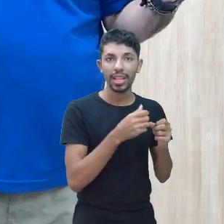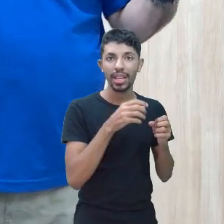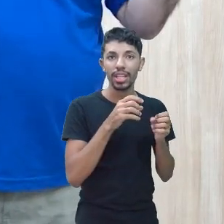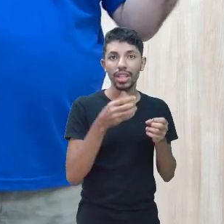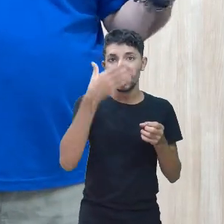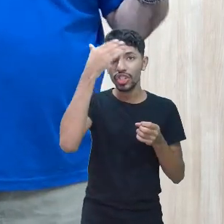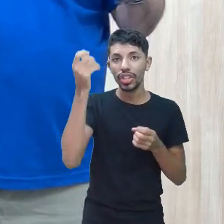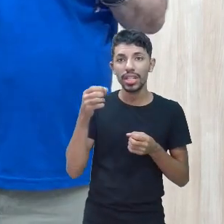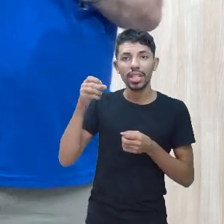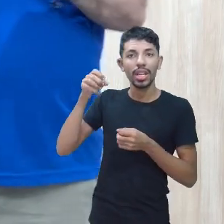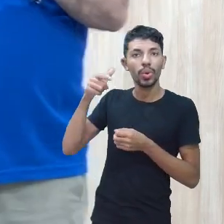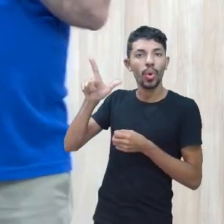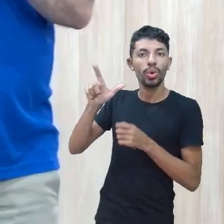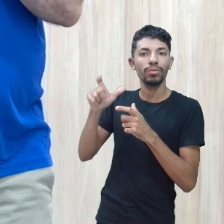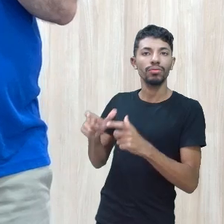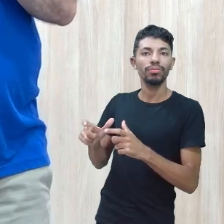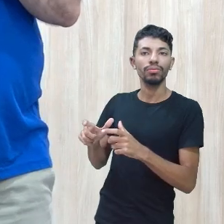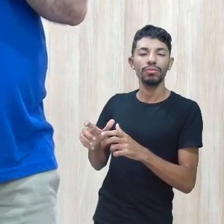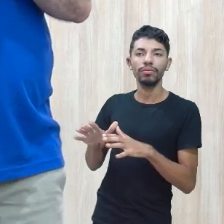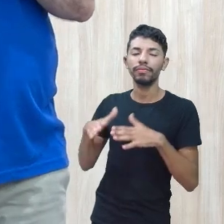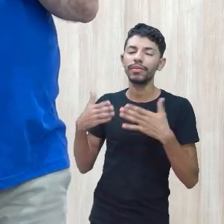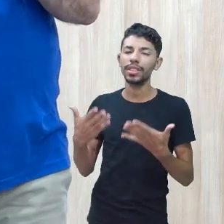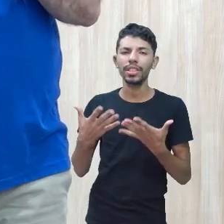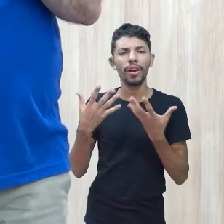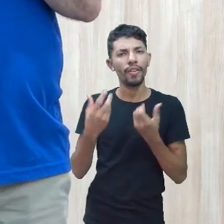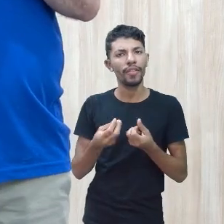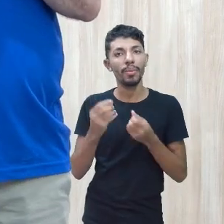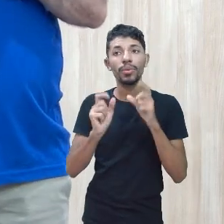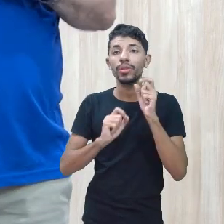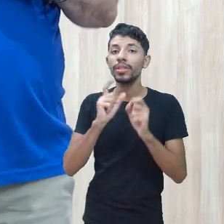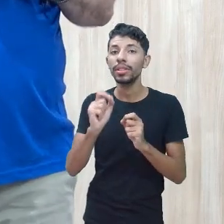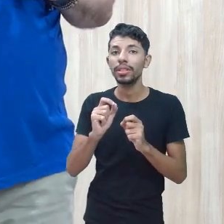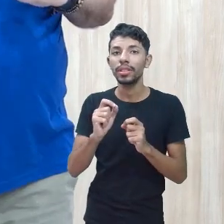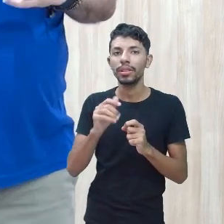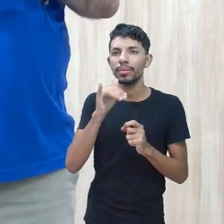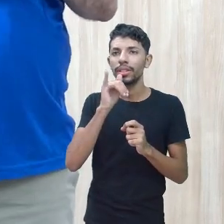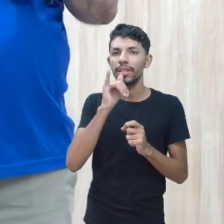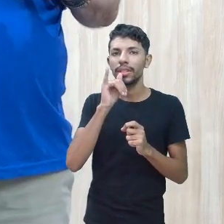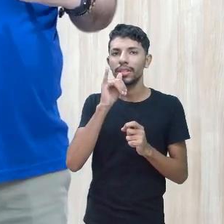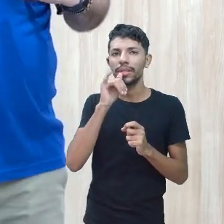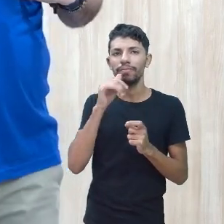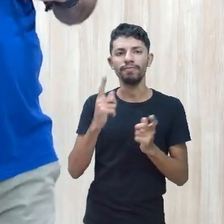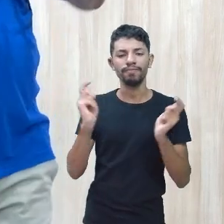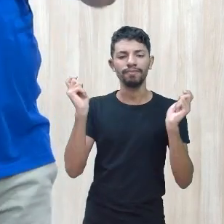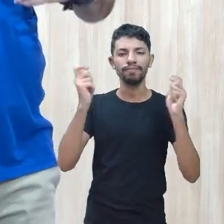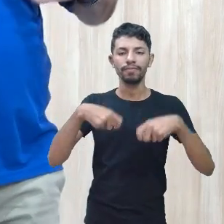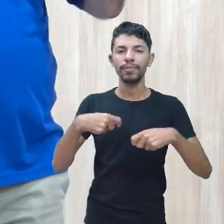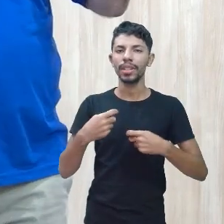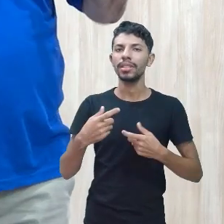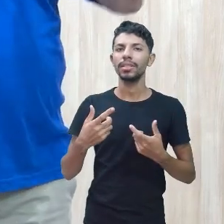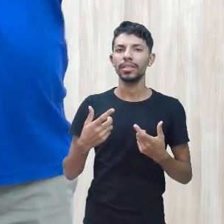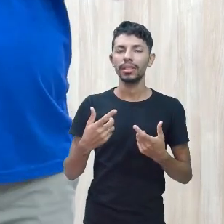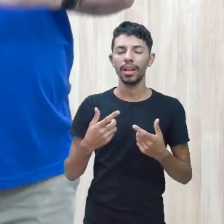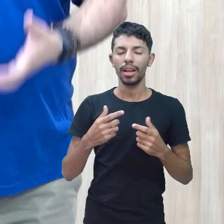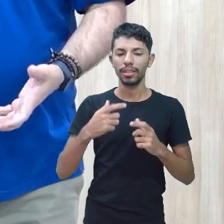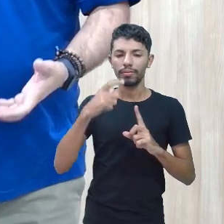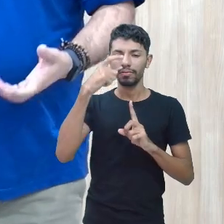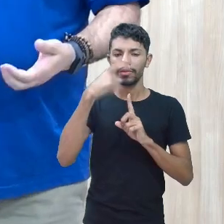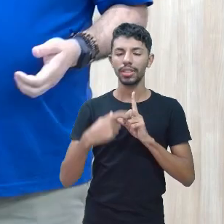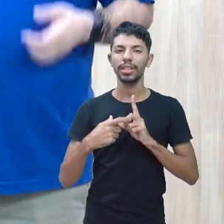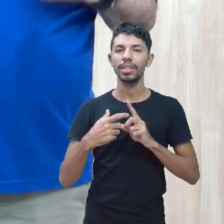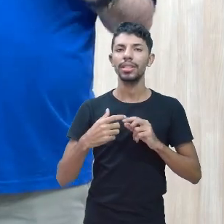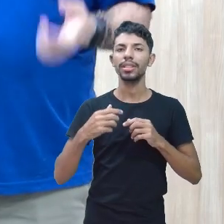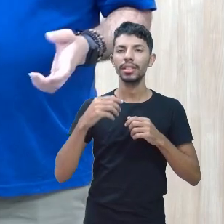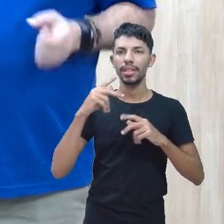outras, ok? Então, sejamos e exerçamos a nossa capacidade de seres